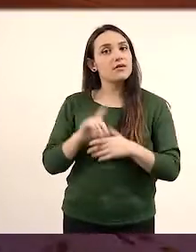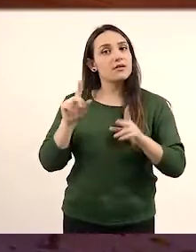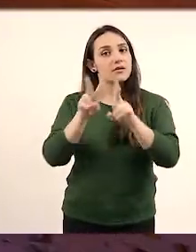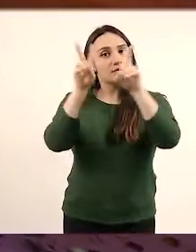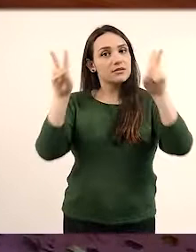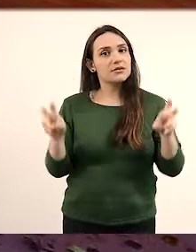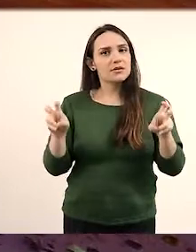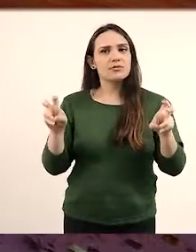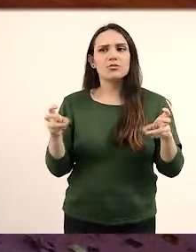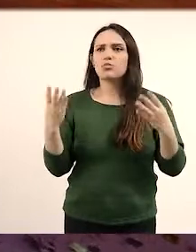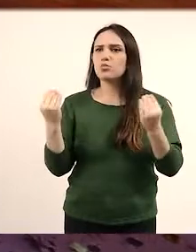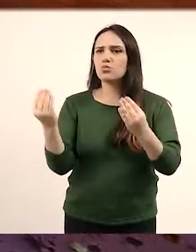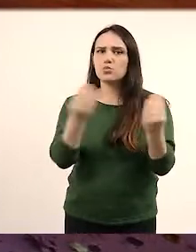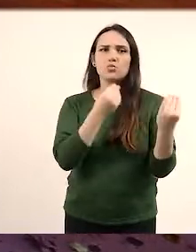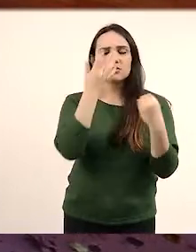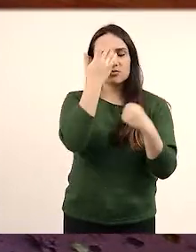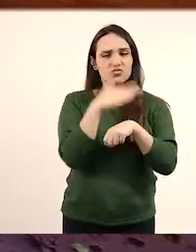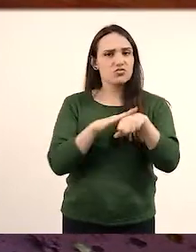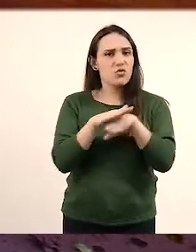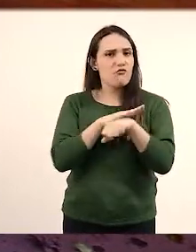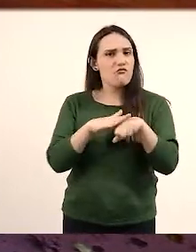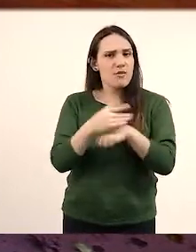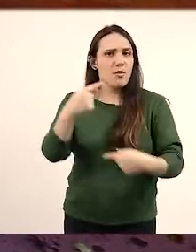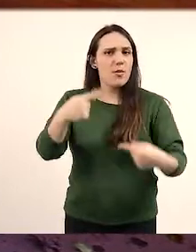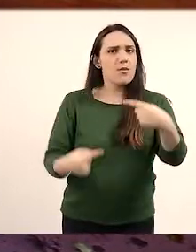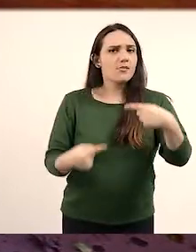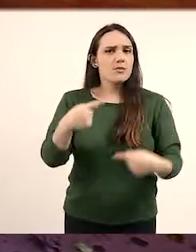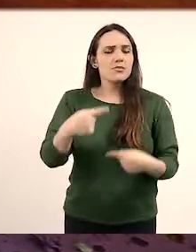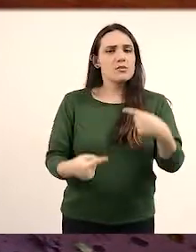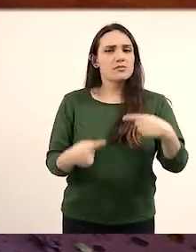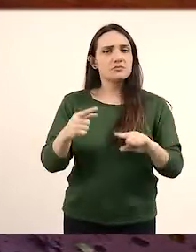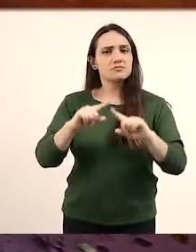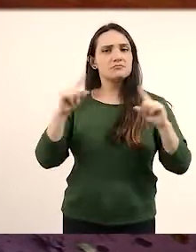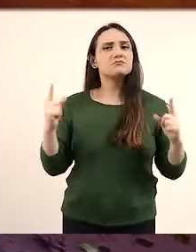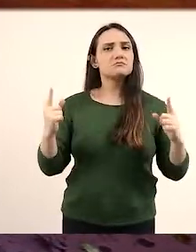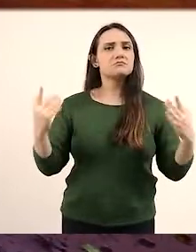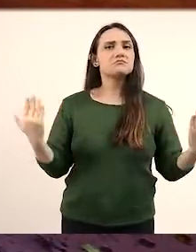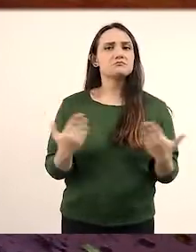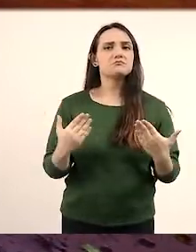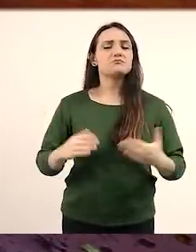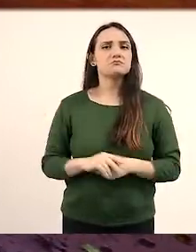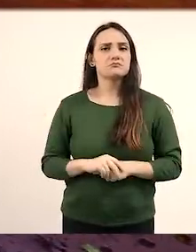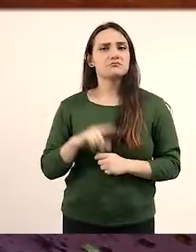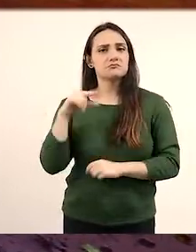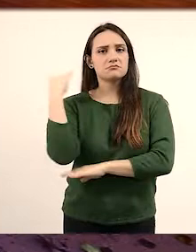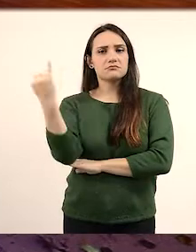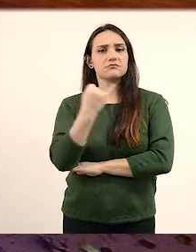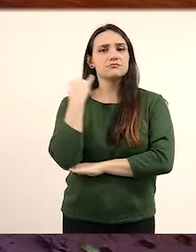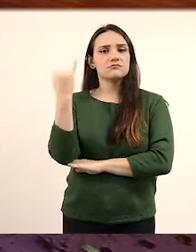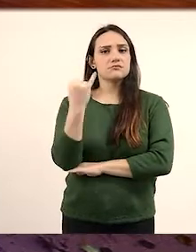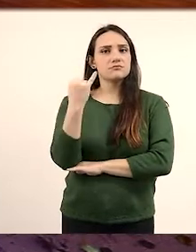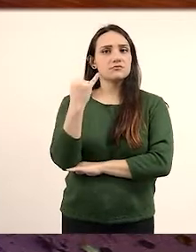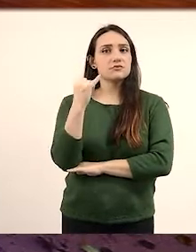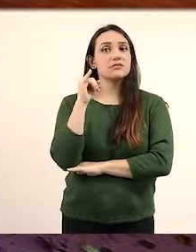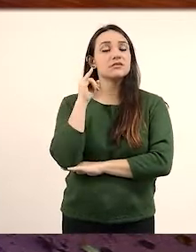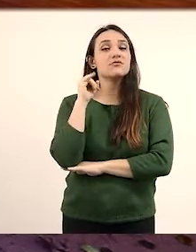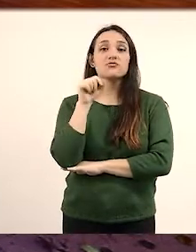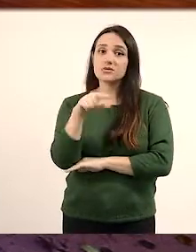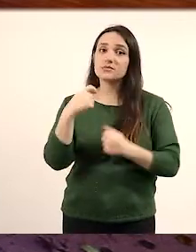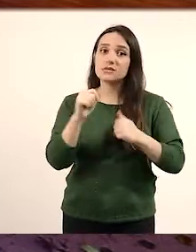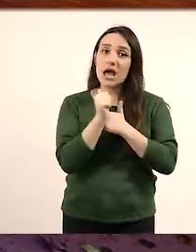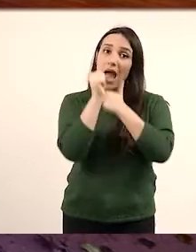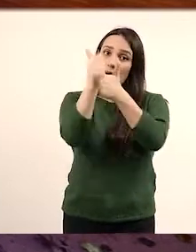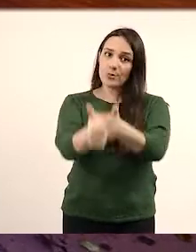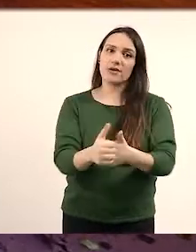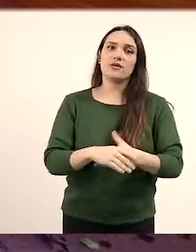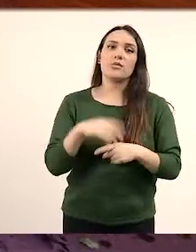esse é um tema que tem monopolizado todas as conversas, todos os debates públicos, mas isso é muito importante, isso significa que você deve acompanhar